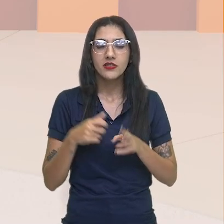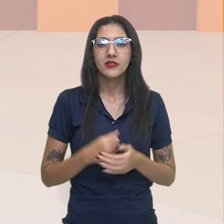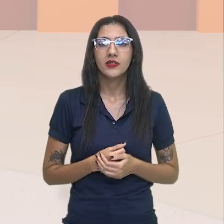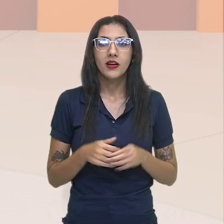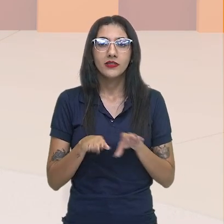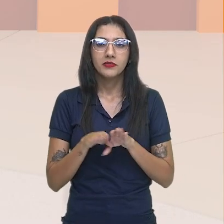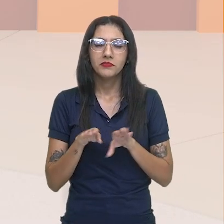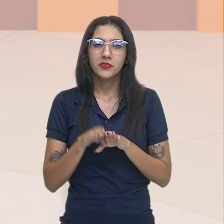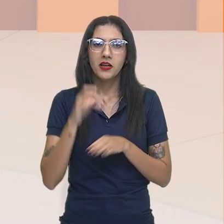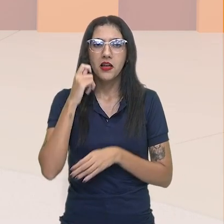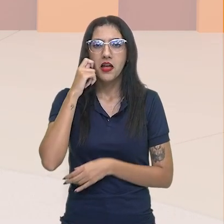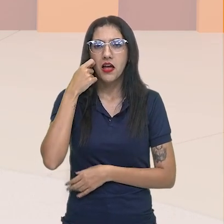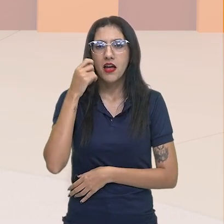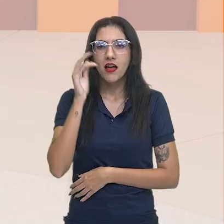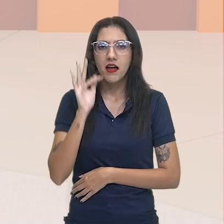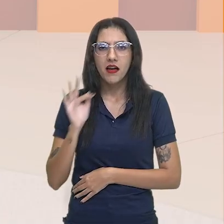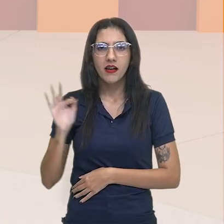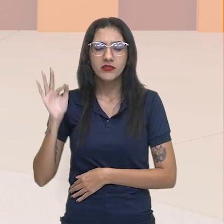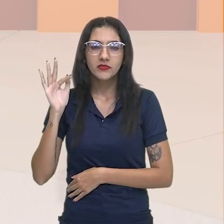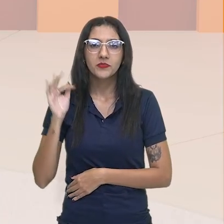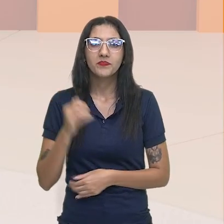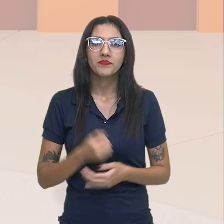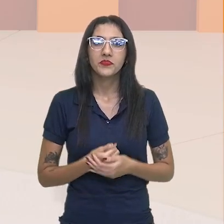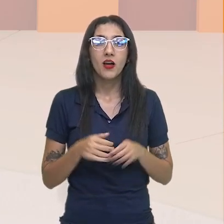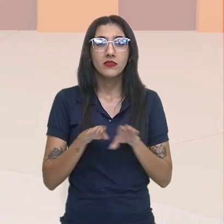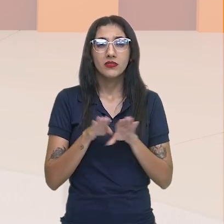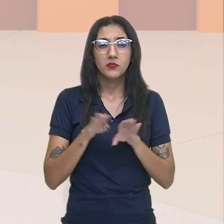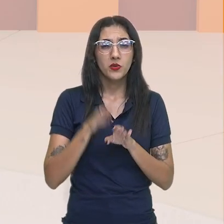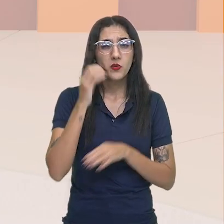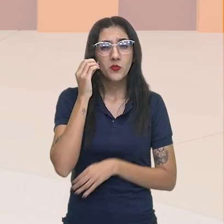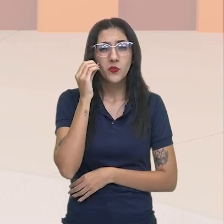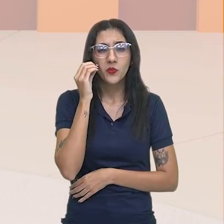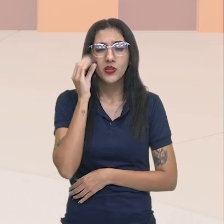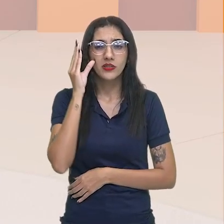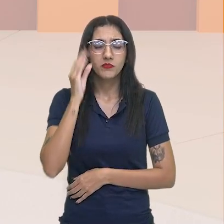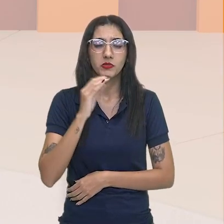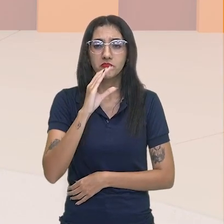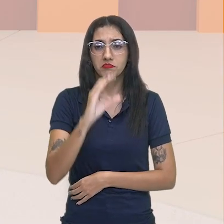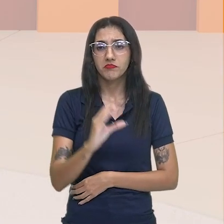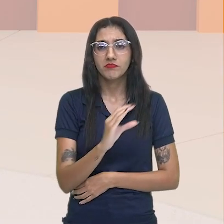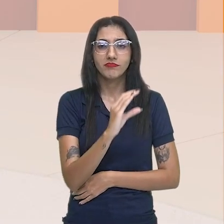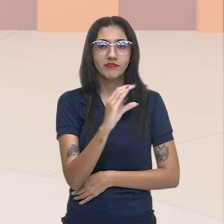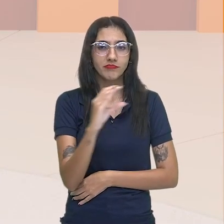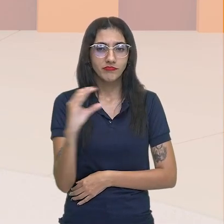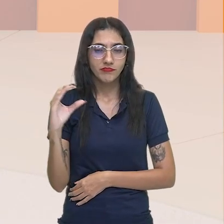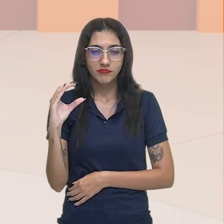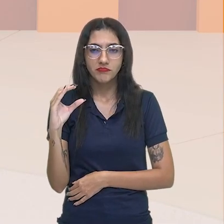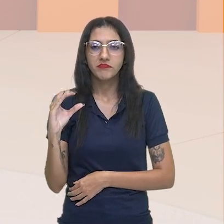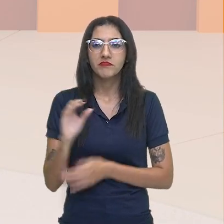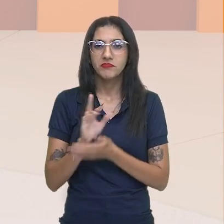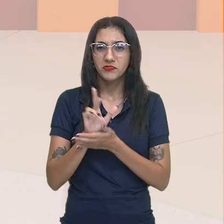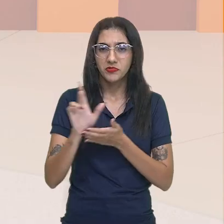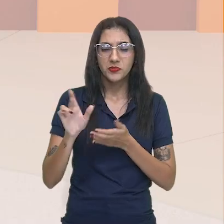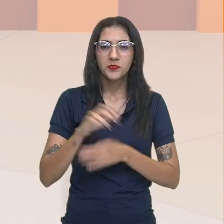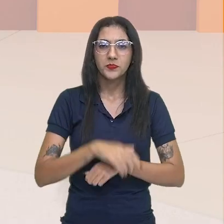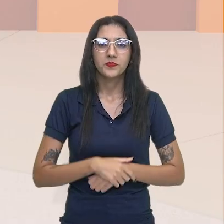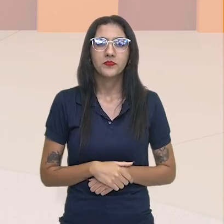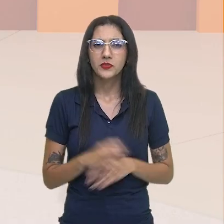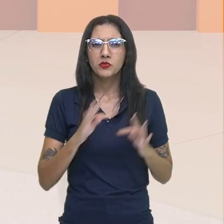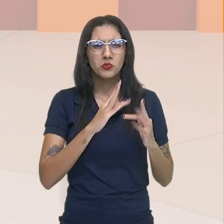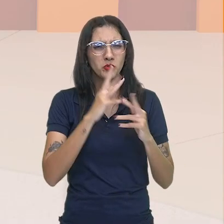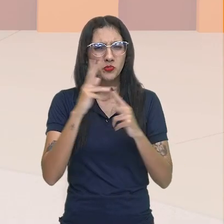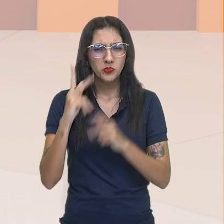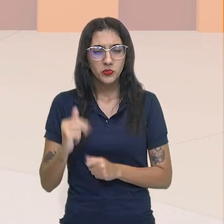de afrodescendentes e através dos conhecimentos cristãos, católicos, dos brancos. Tudo